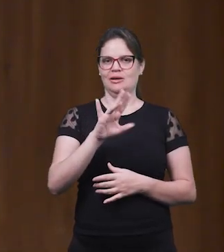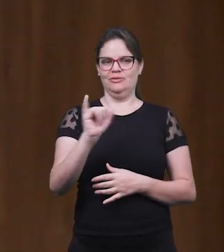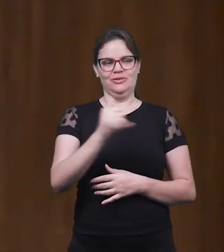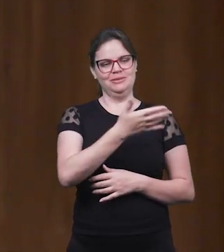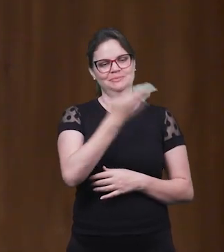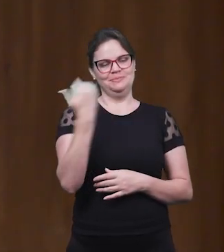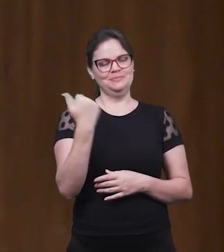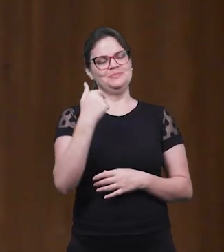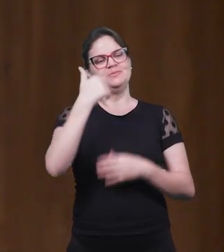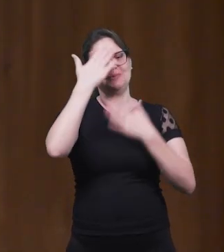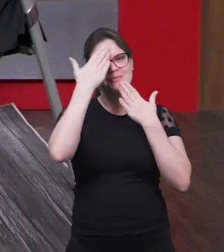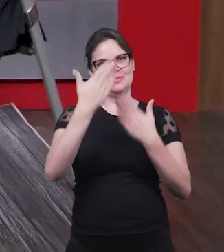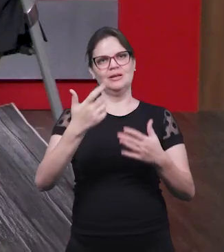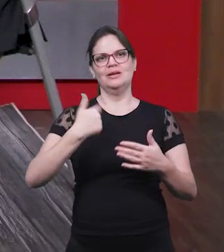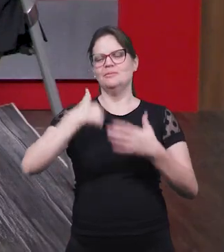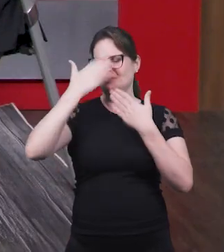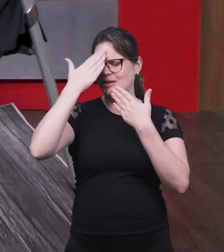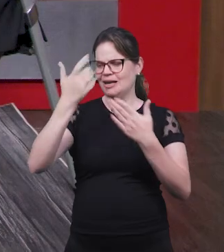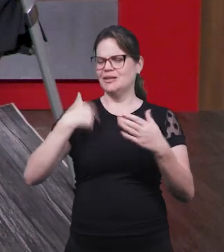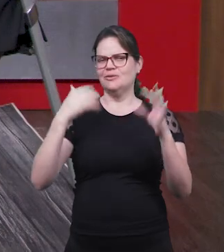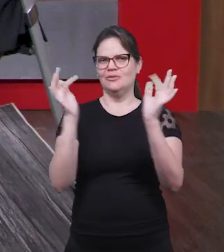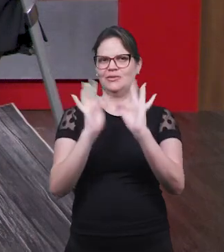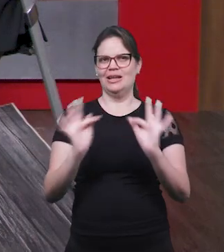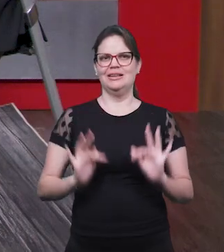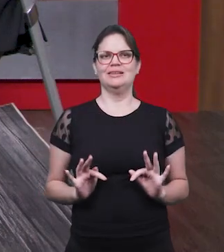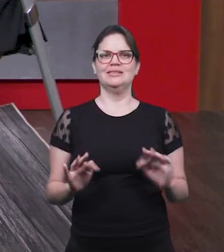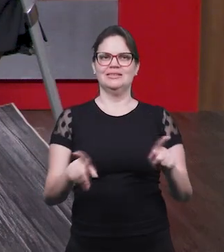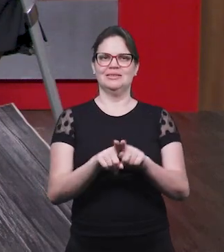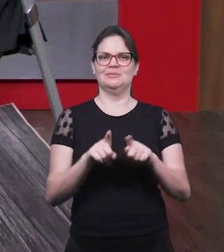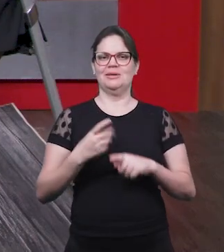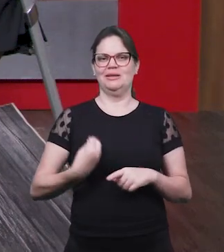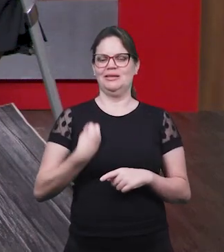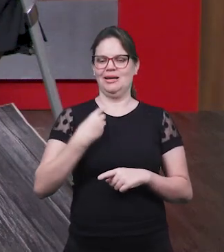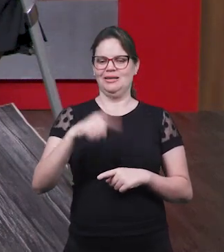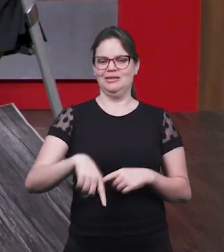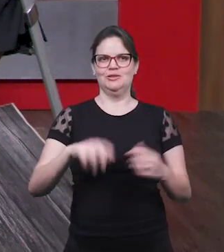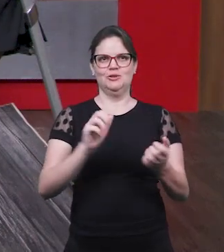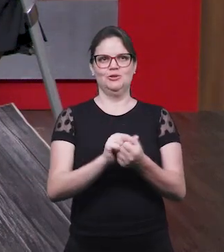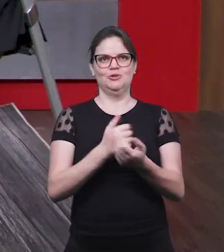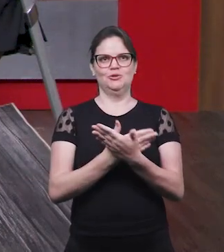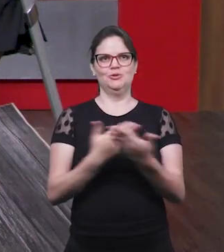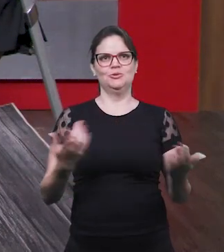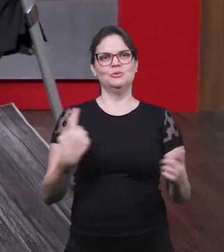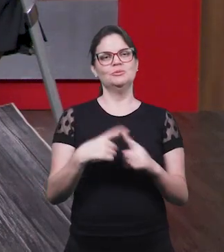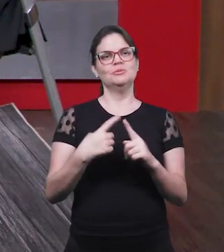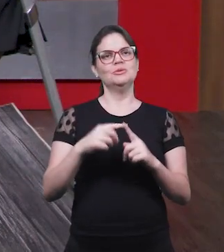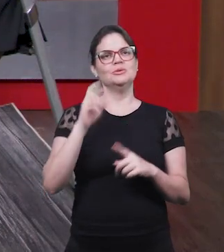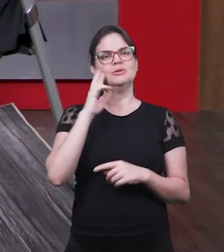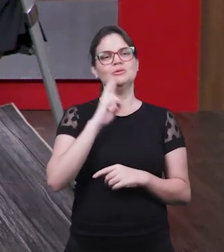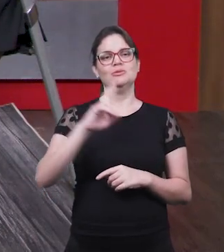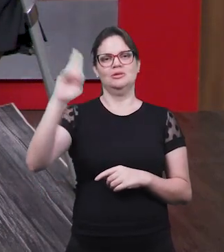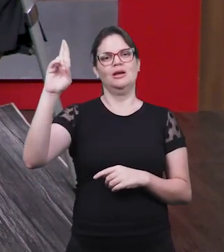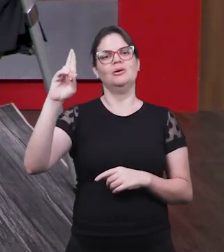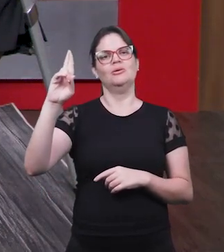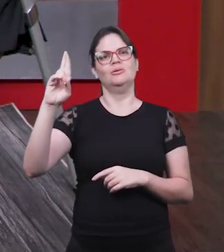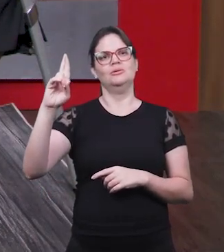que agradeço. Feliz porque, né, quando o Senhor nos permite não